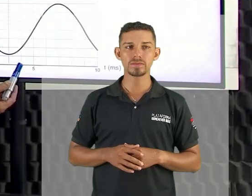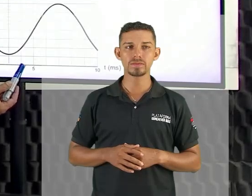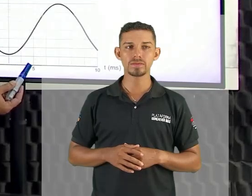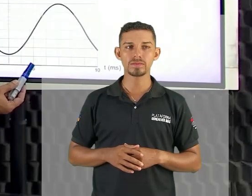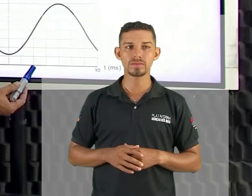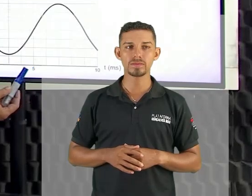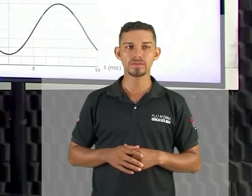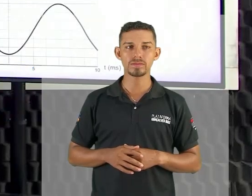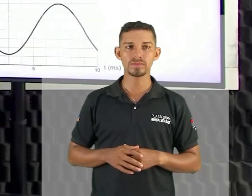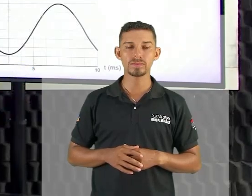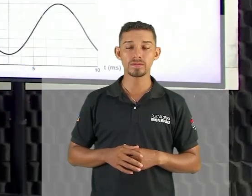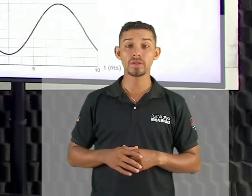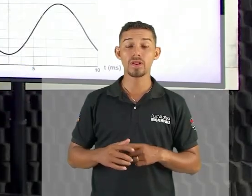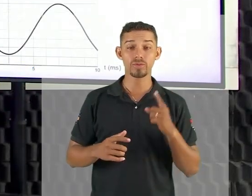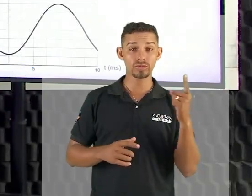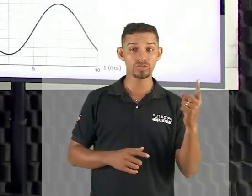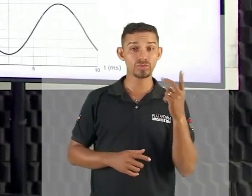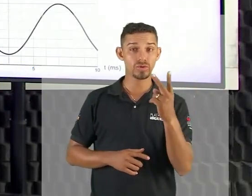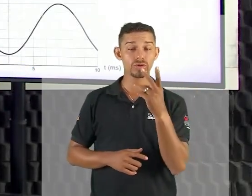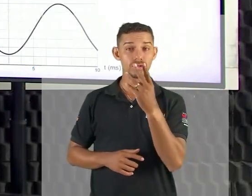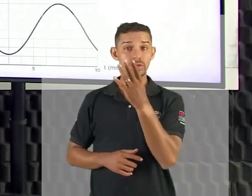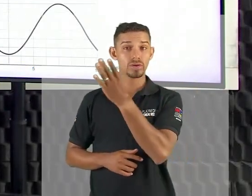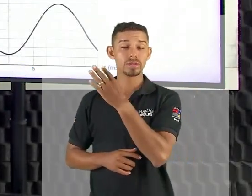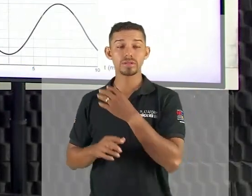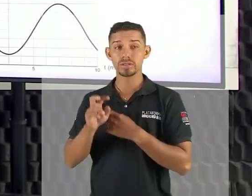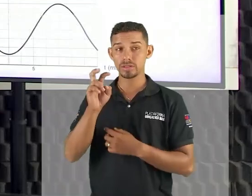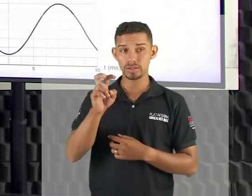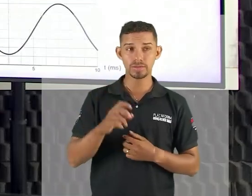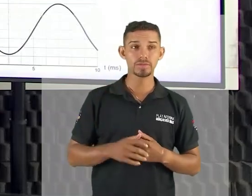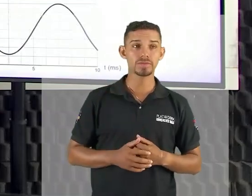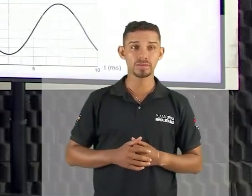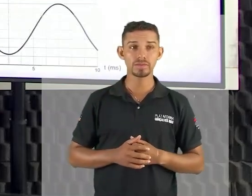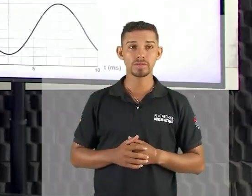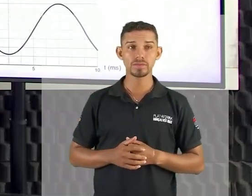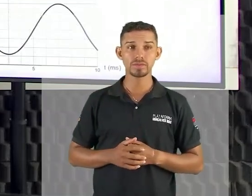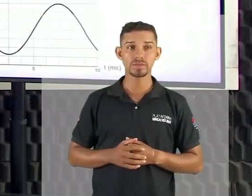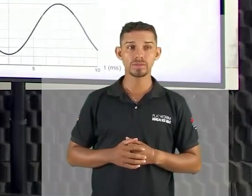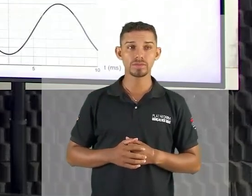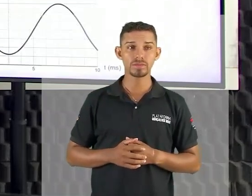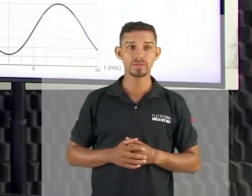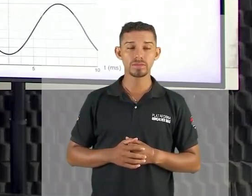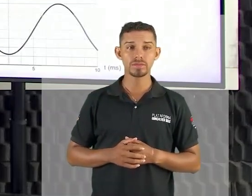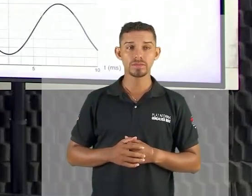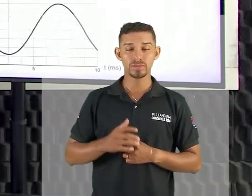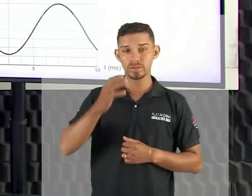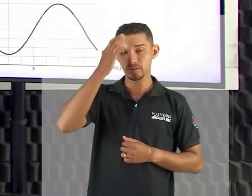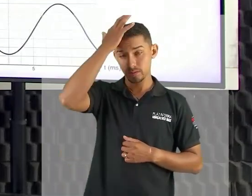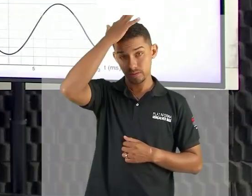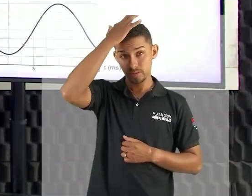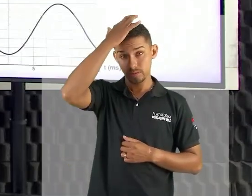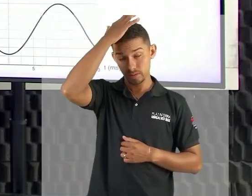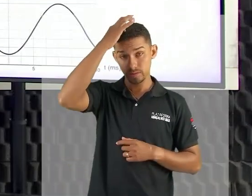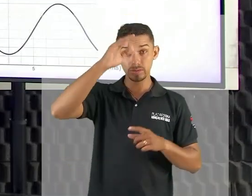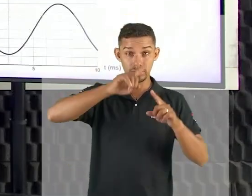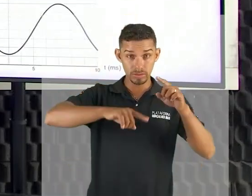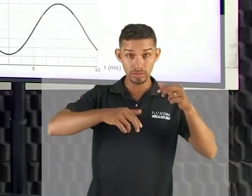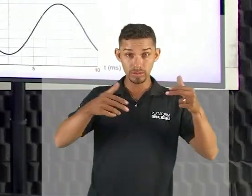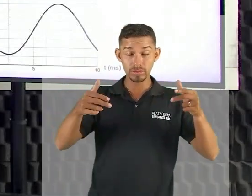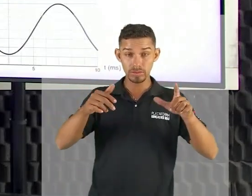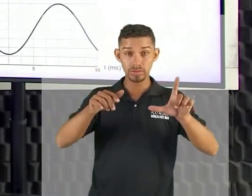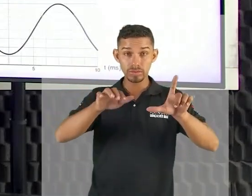3 4 5 eu sei que cada espaço desse quadrado que você vai ler no material quando apertar